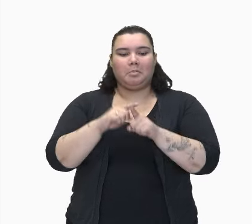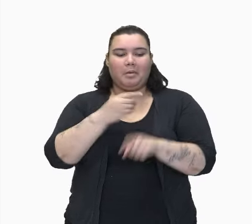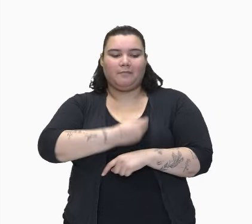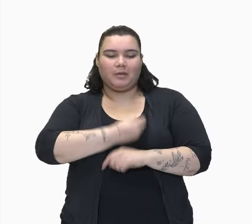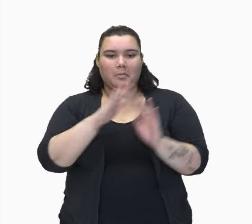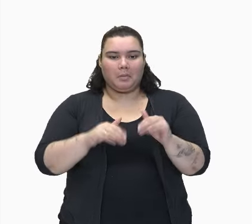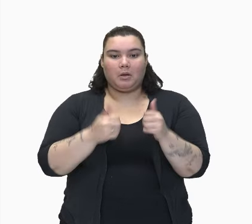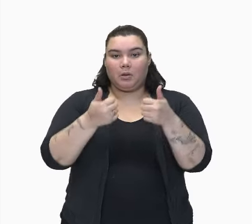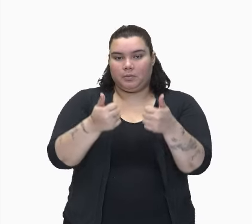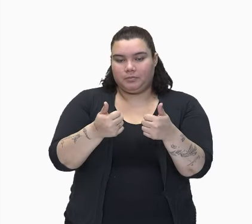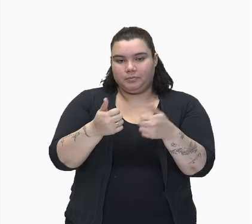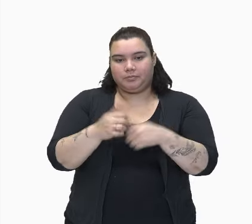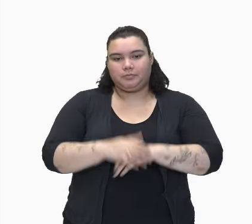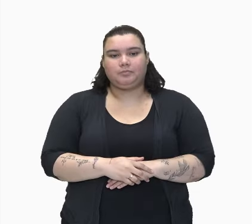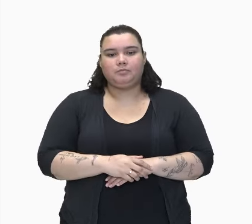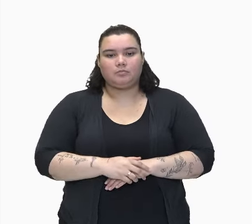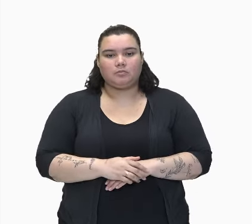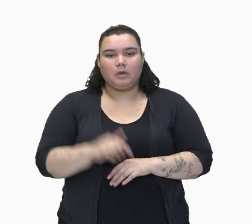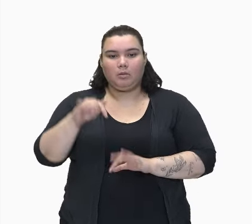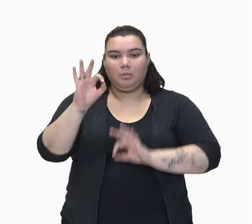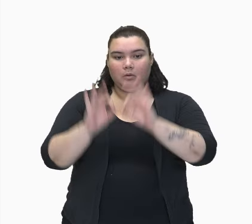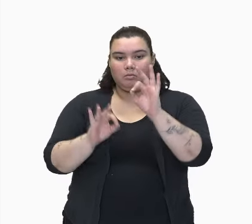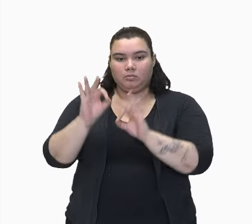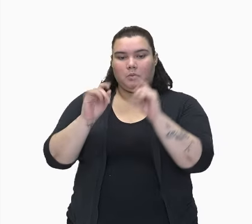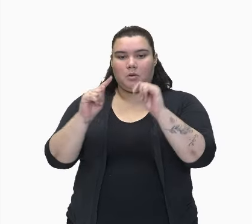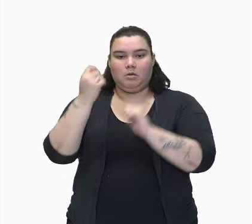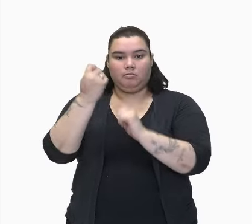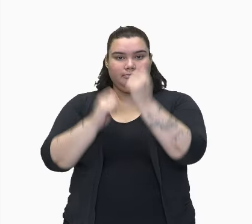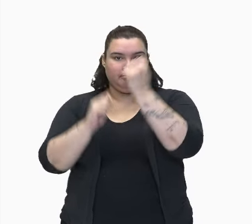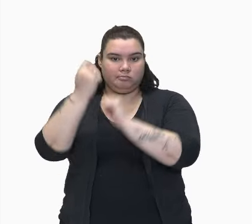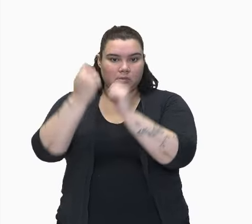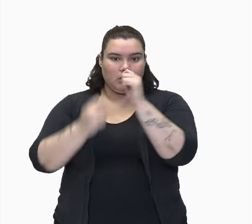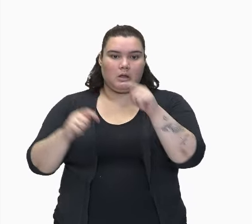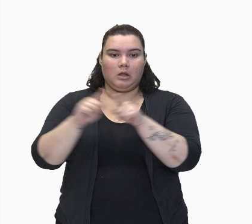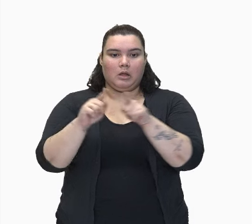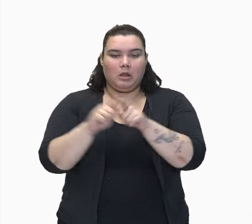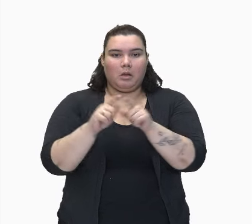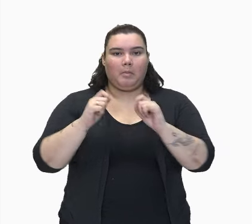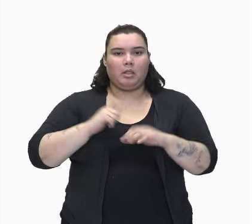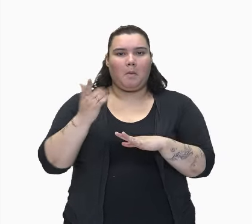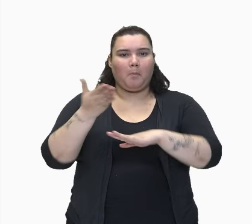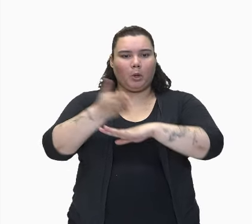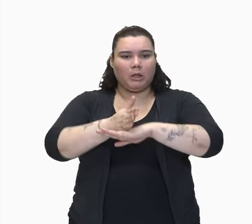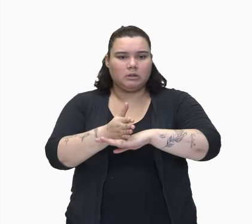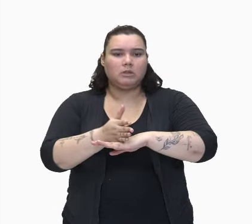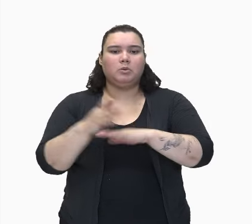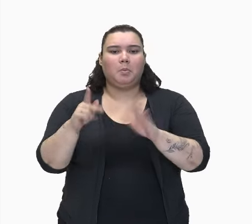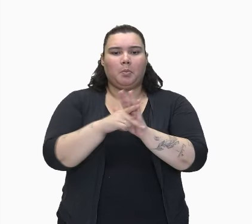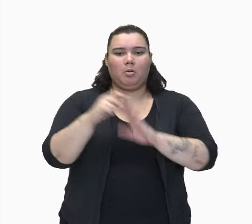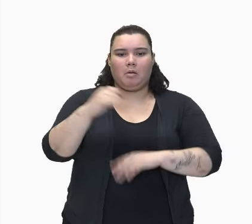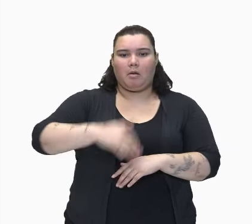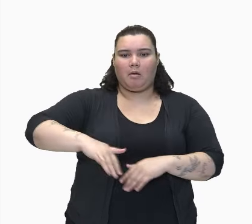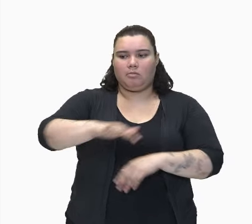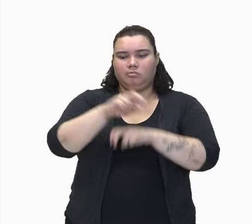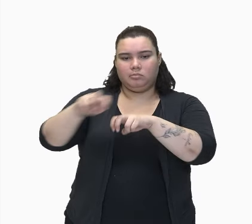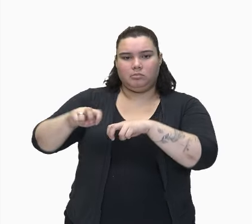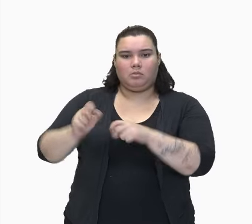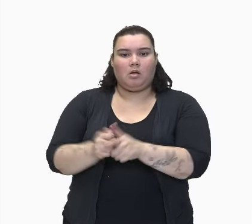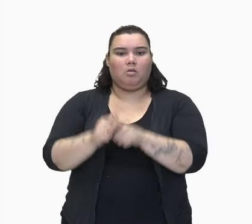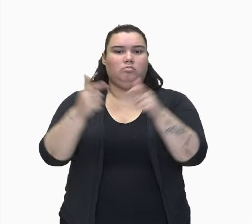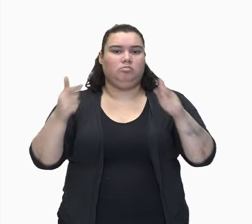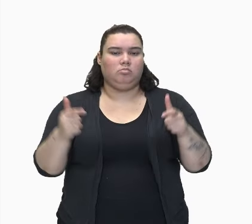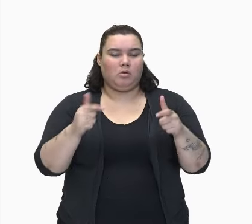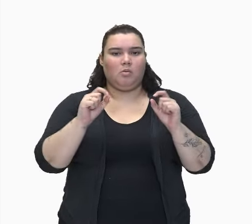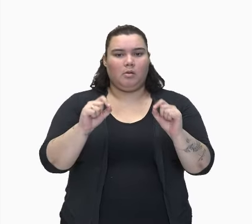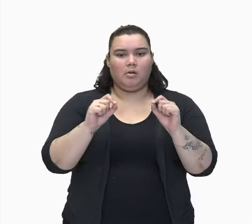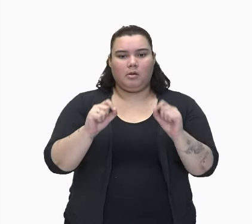de vida. Esse processo, gente, de industrialização e modernização do campo aumentou o quê? o